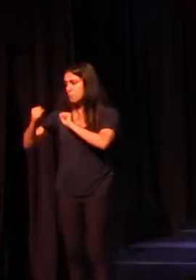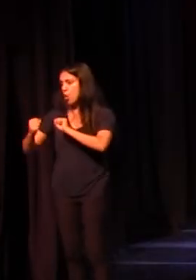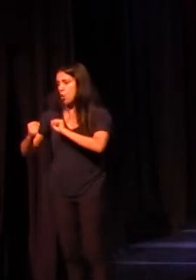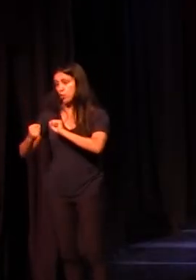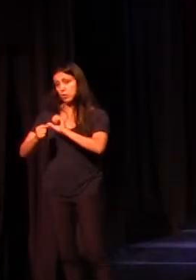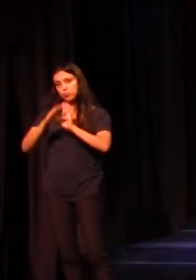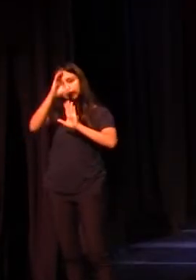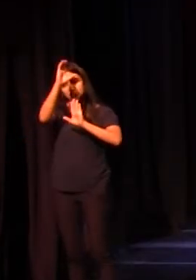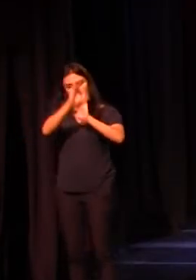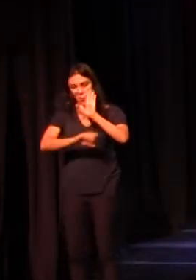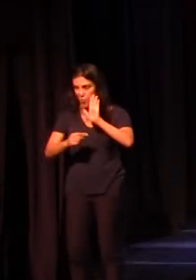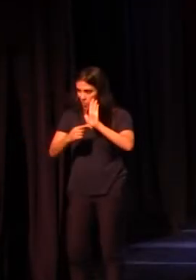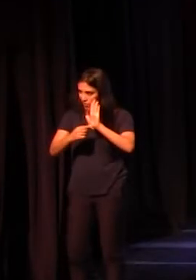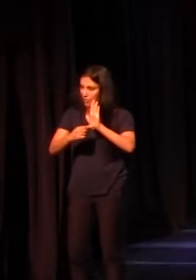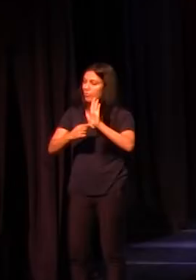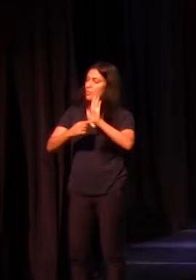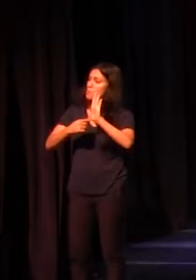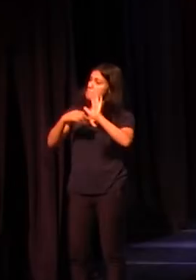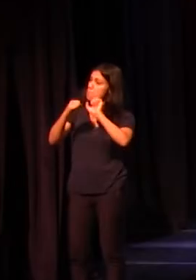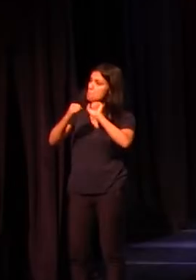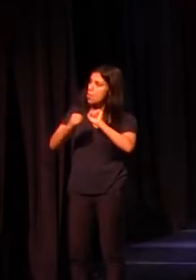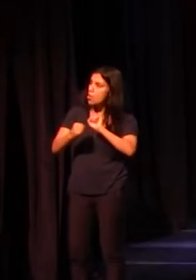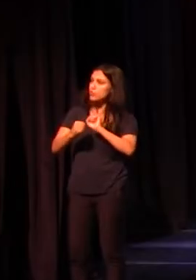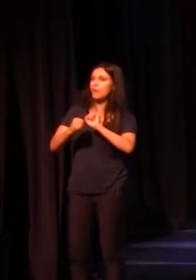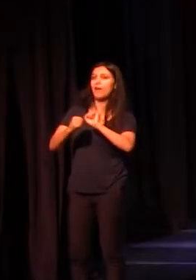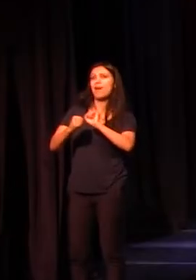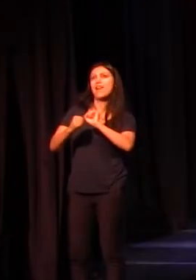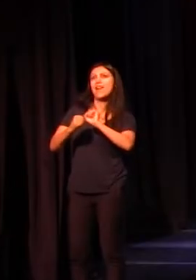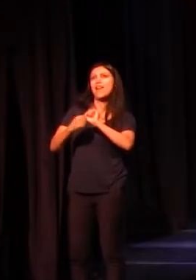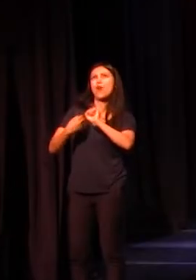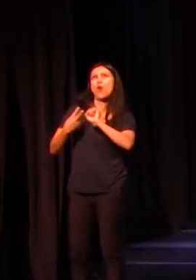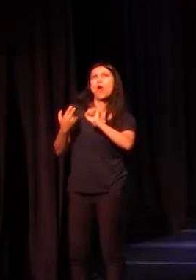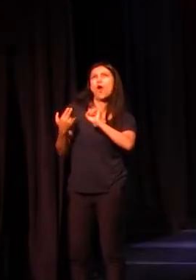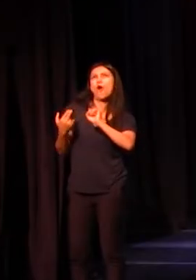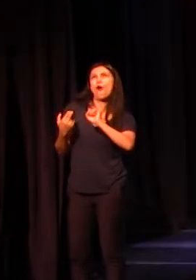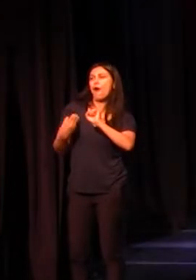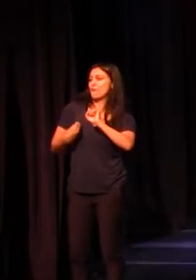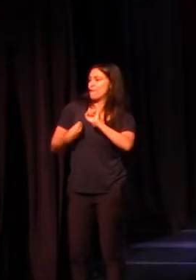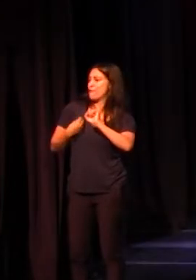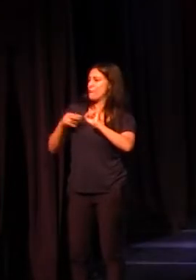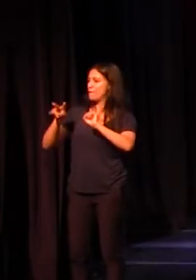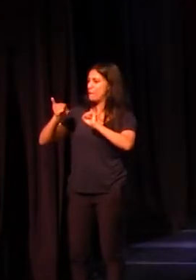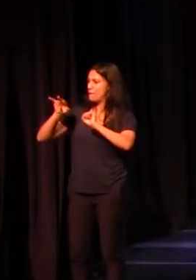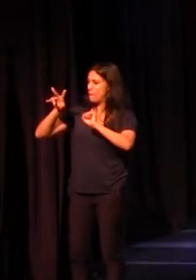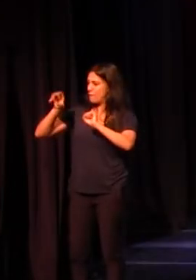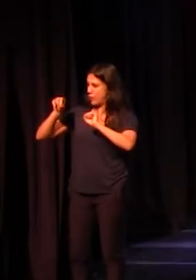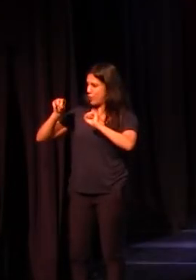aqui é que ele possa ser um currículo vivo o tempo todo e ele ser modificado.